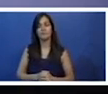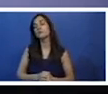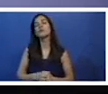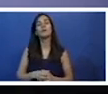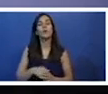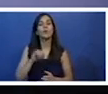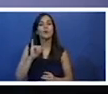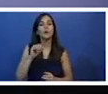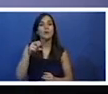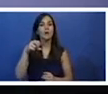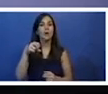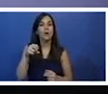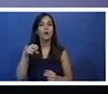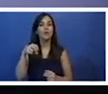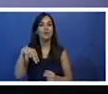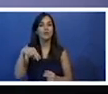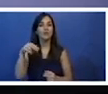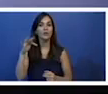Infinitivo.